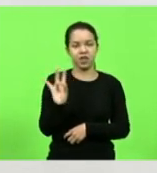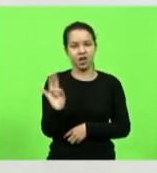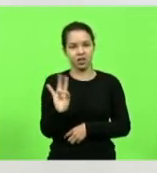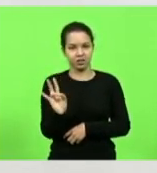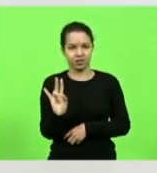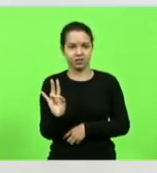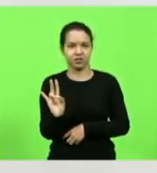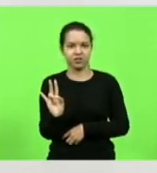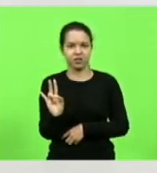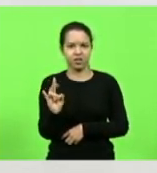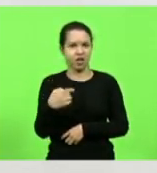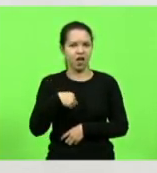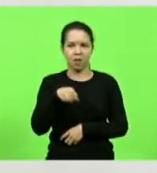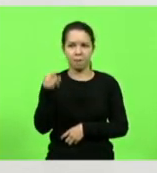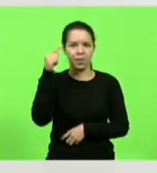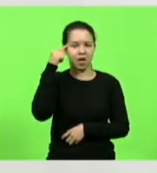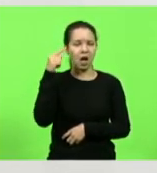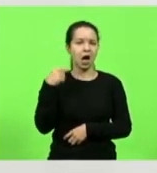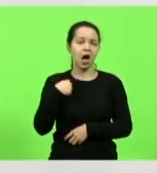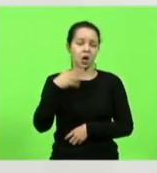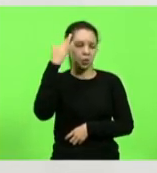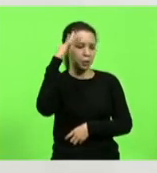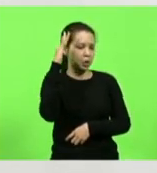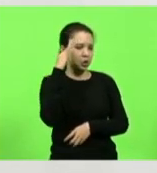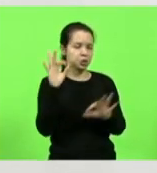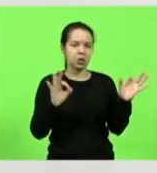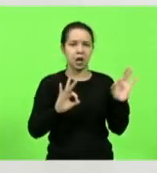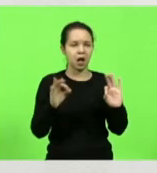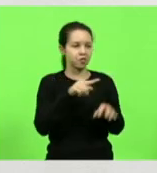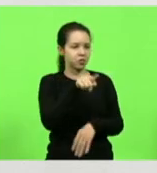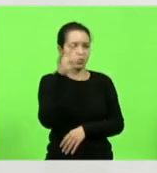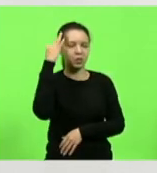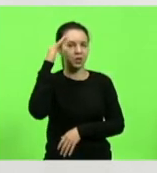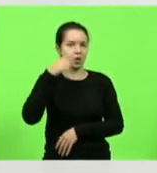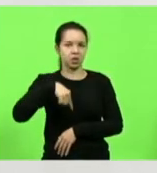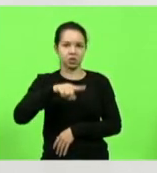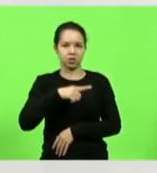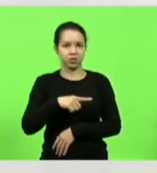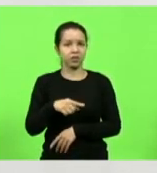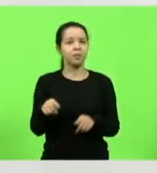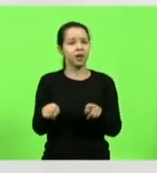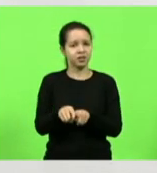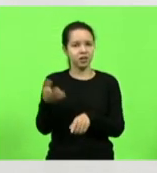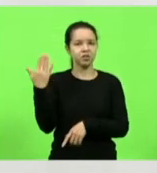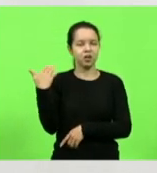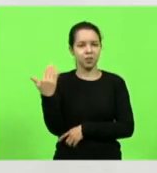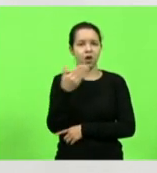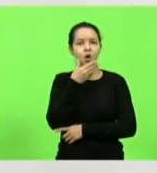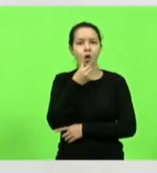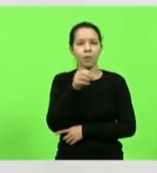assim. Eles nunca são compreendidos. Stalin também não foi compreendido.